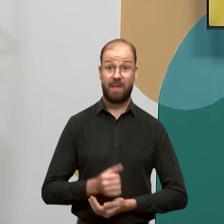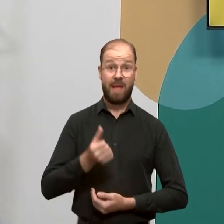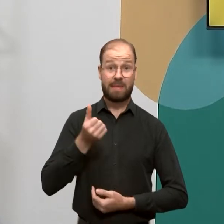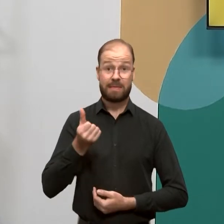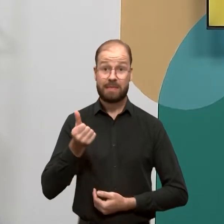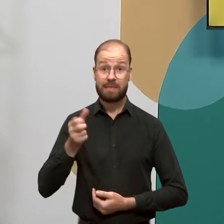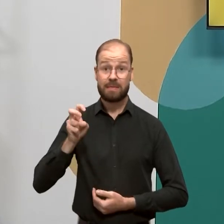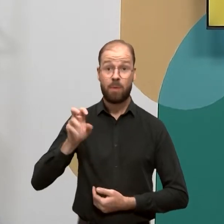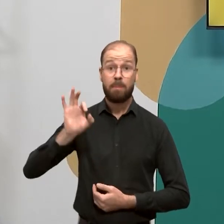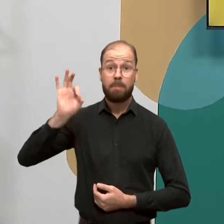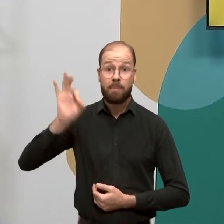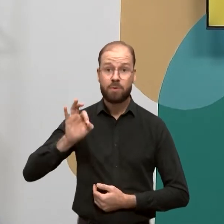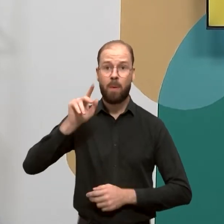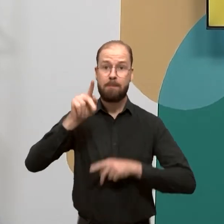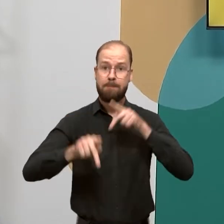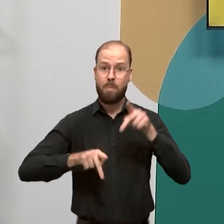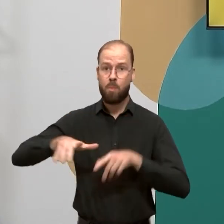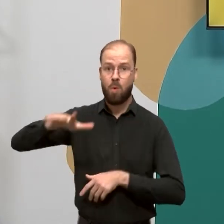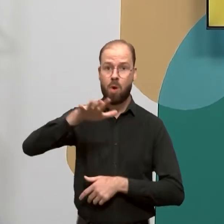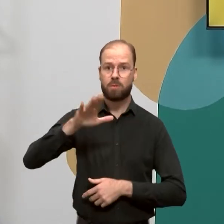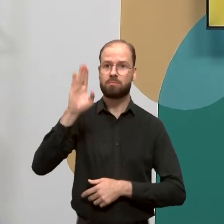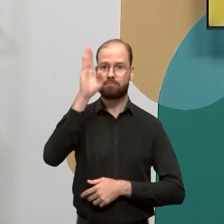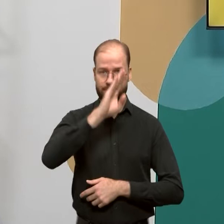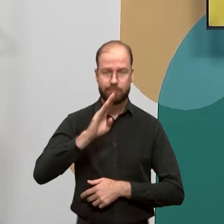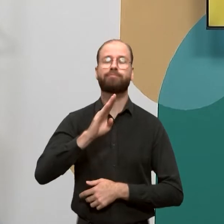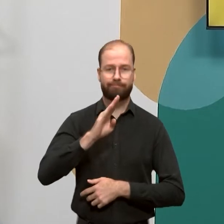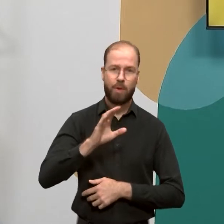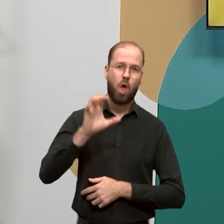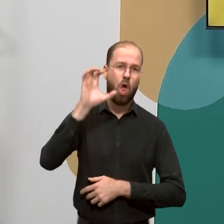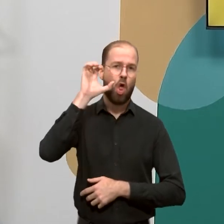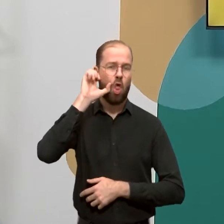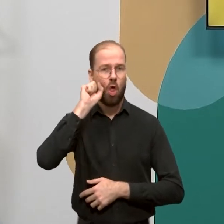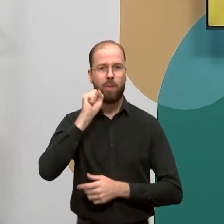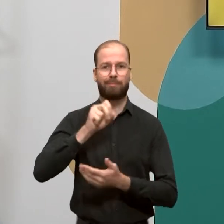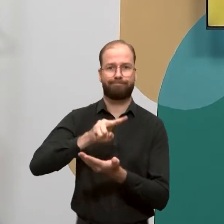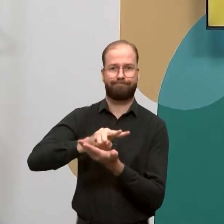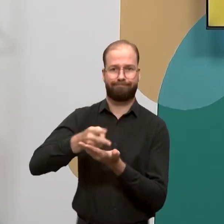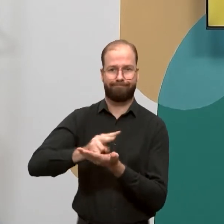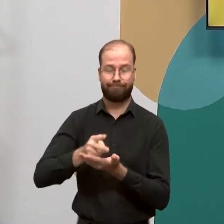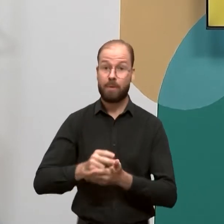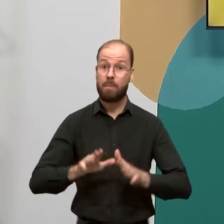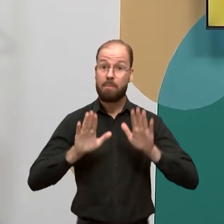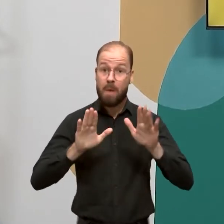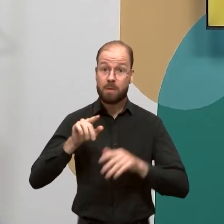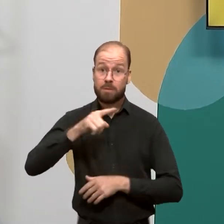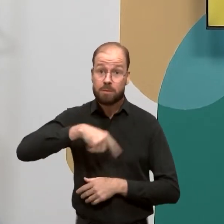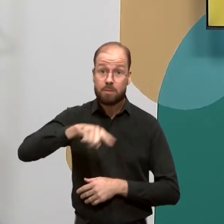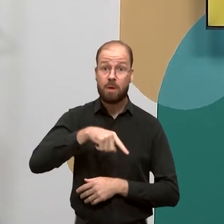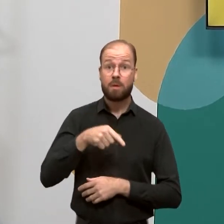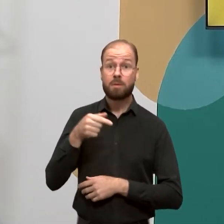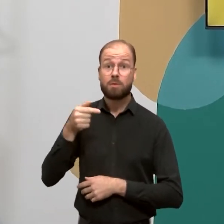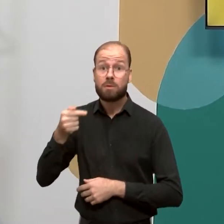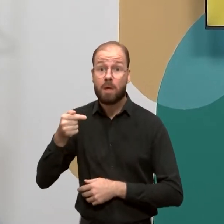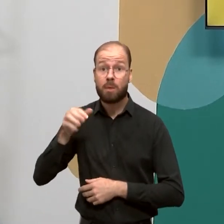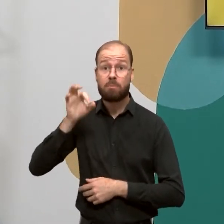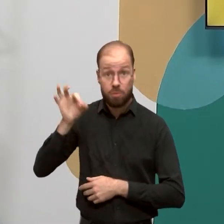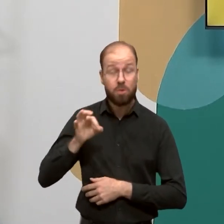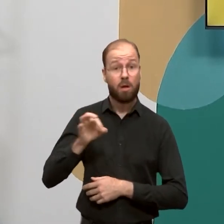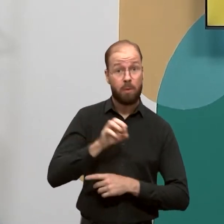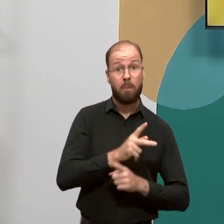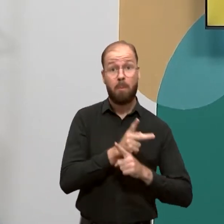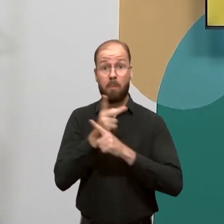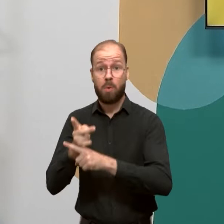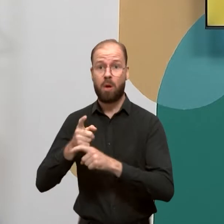(65% da população brasileira tem baixa qualidade do sono, mas apenas 7% procura ajuda médica para esse